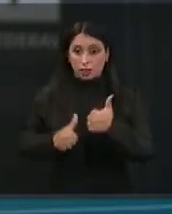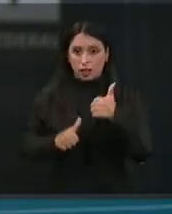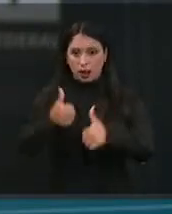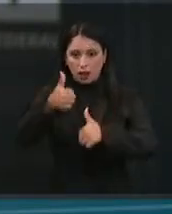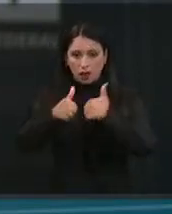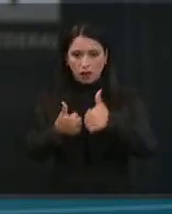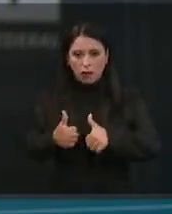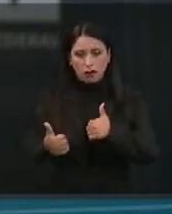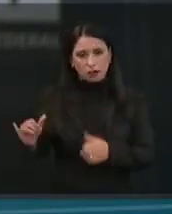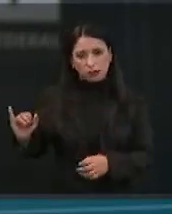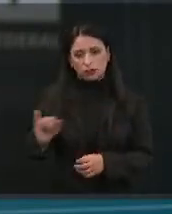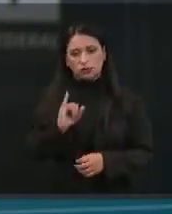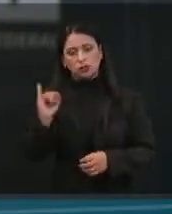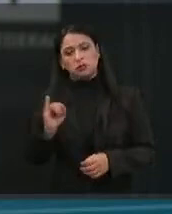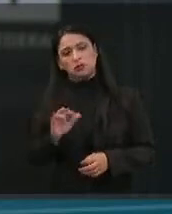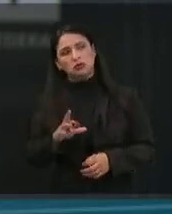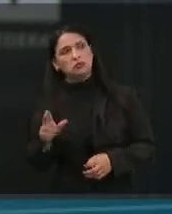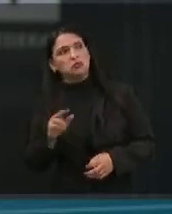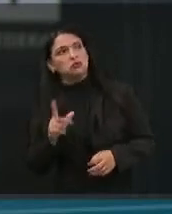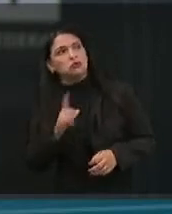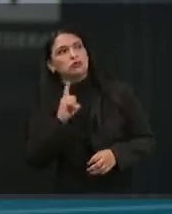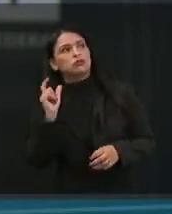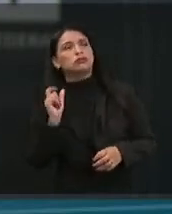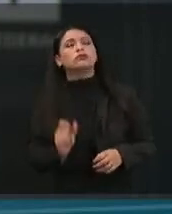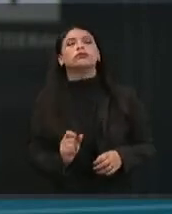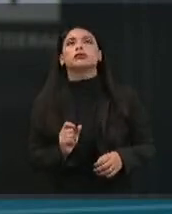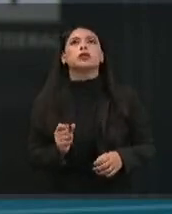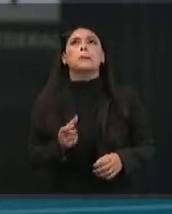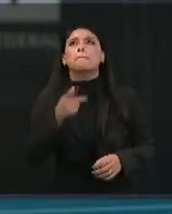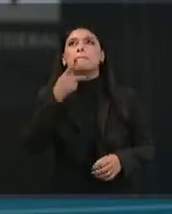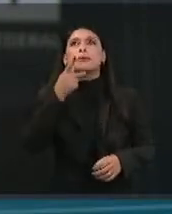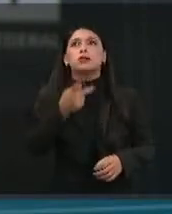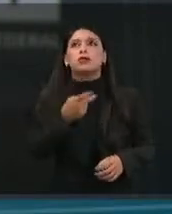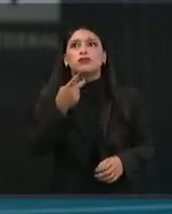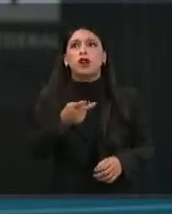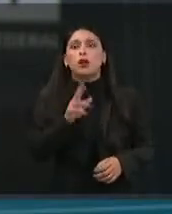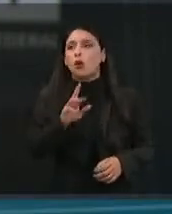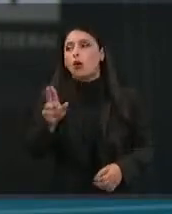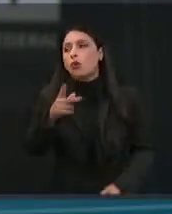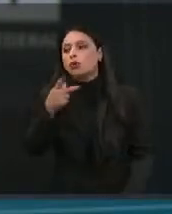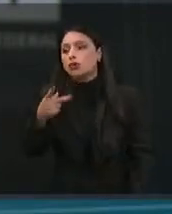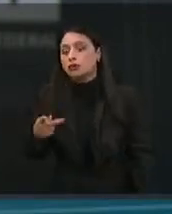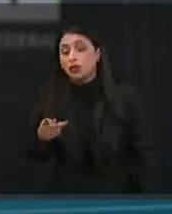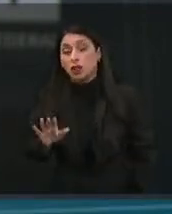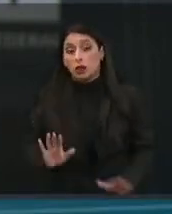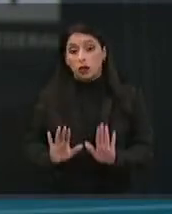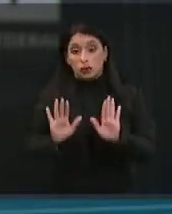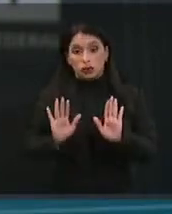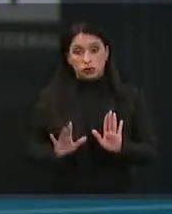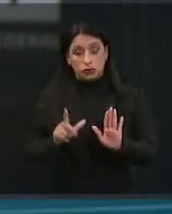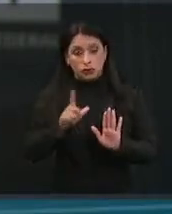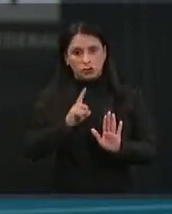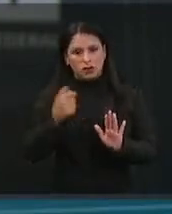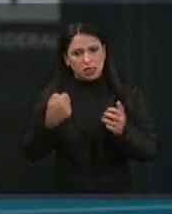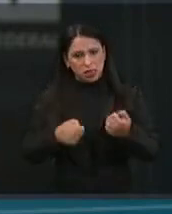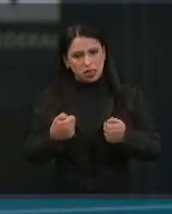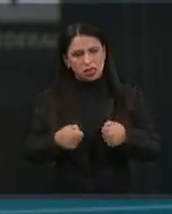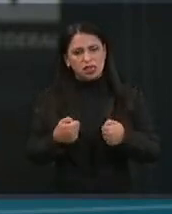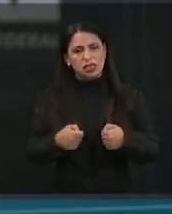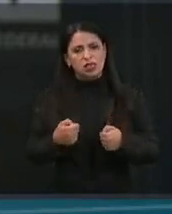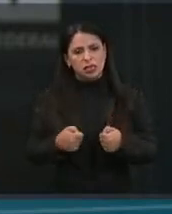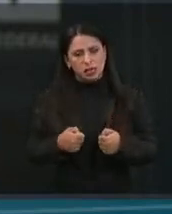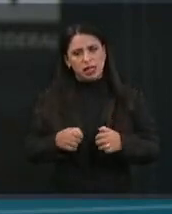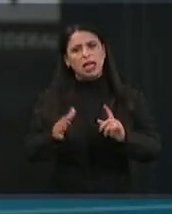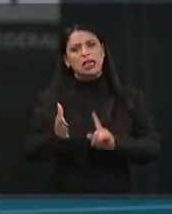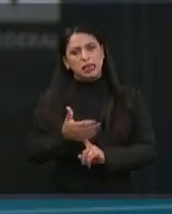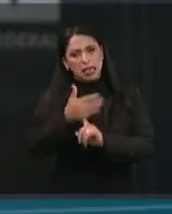é pertinente ou não se responsabilizar pelo que aquela pessoa diz ou deixa de dizer. Uma requer investimento em escala, equipes,